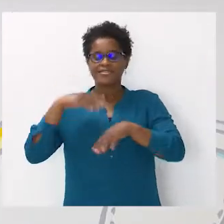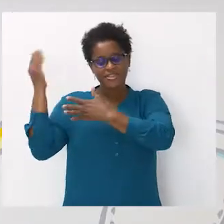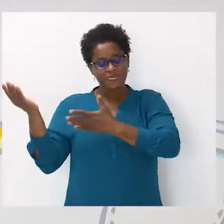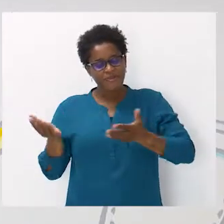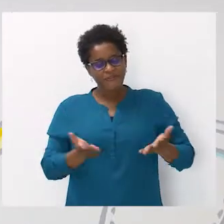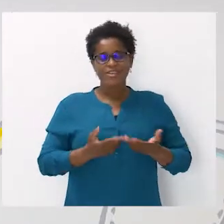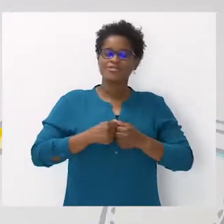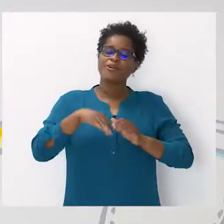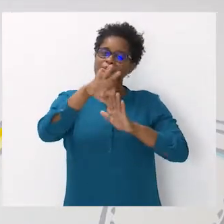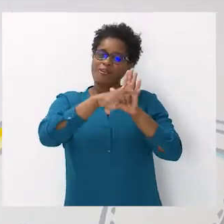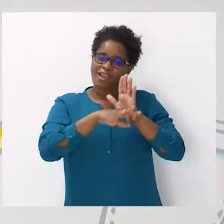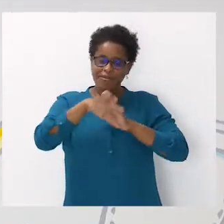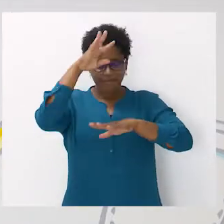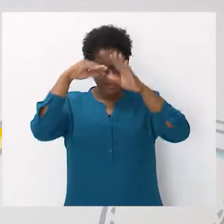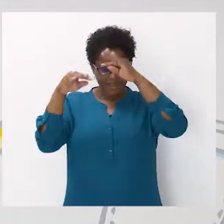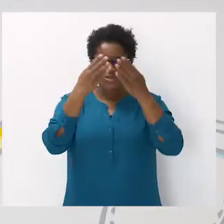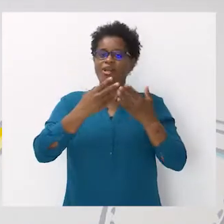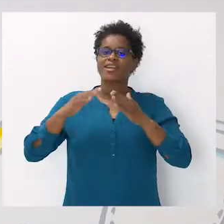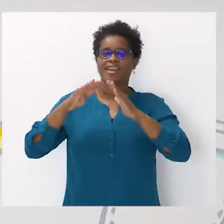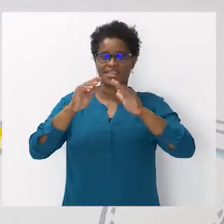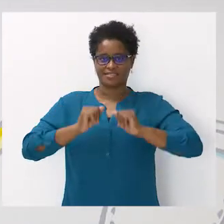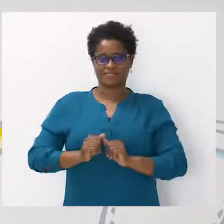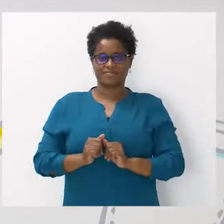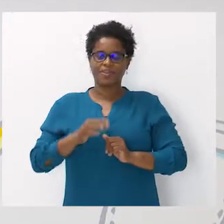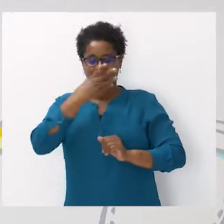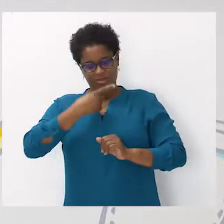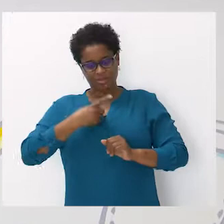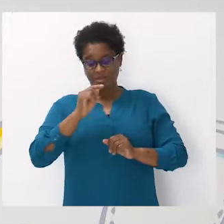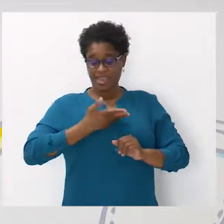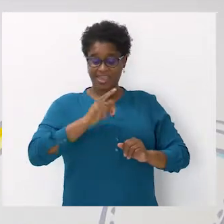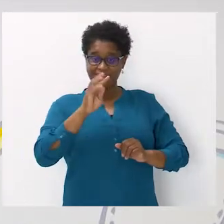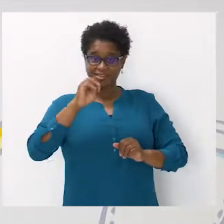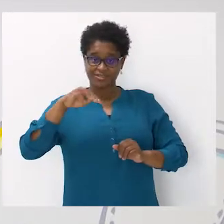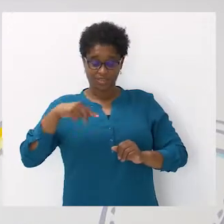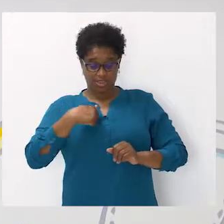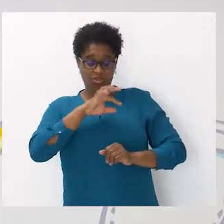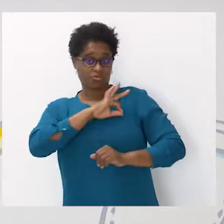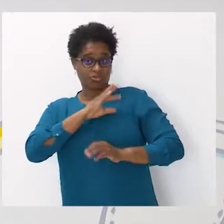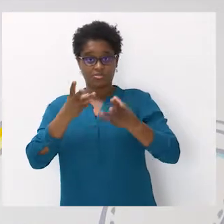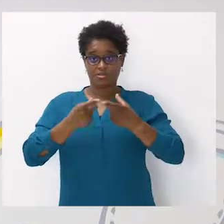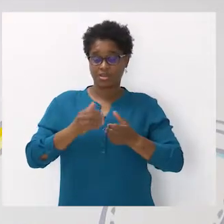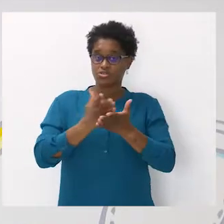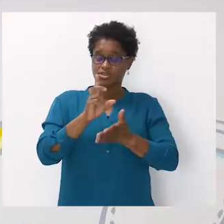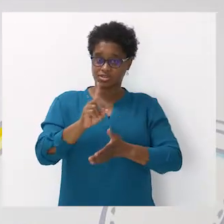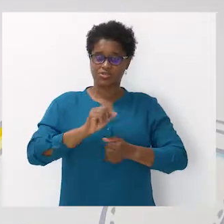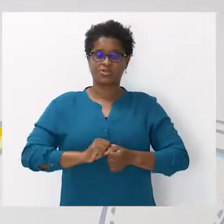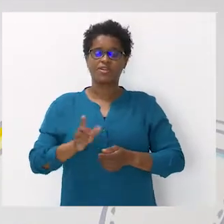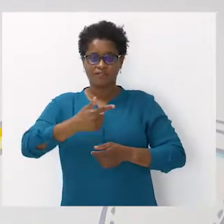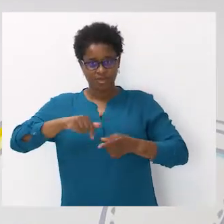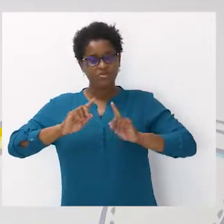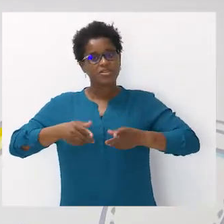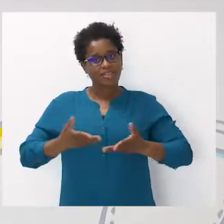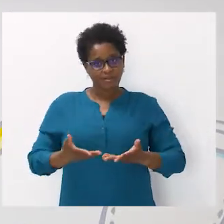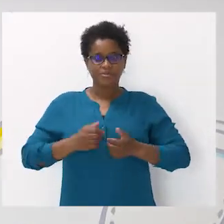Olá, sejam muito bem-vindos ao programa Aprender e Estudar em Casa. Meu nome é Erison Mendes, sou professor de matemática do 6º ano.